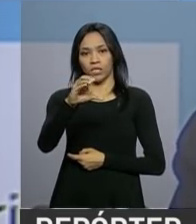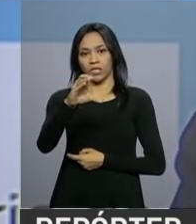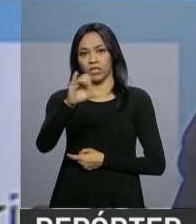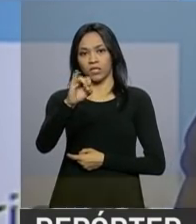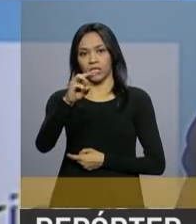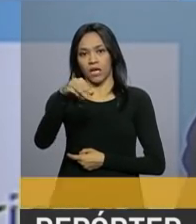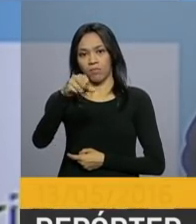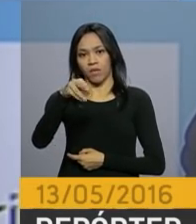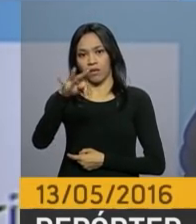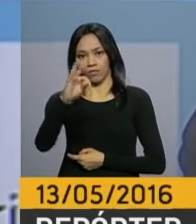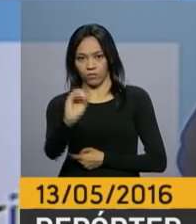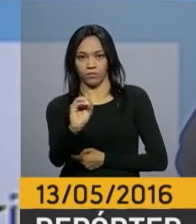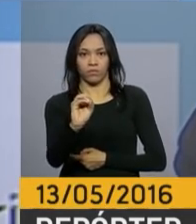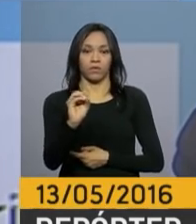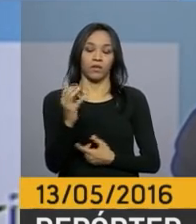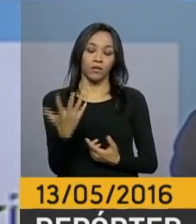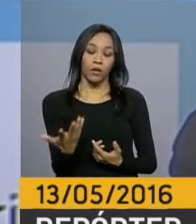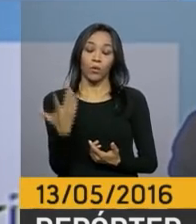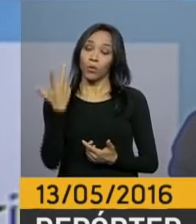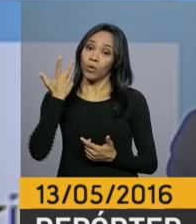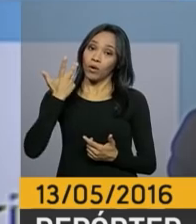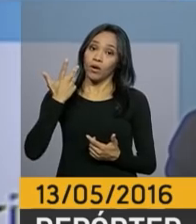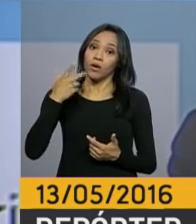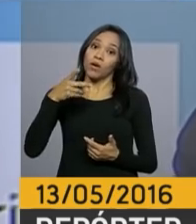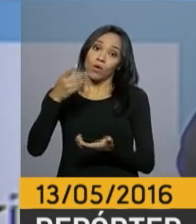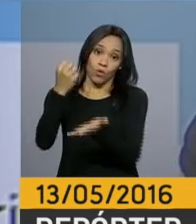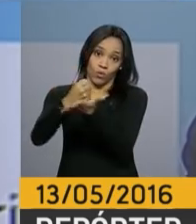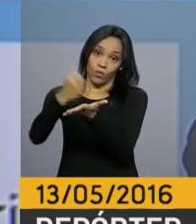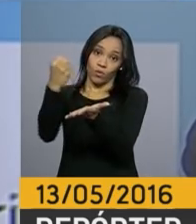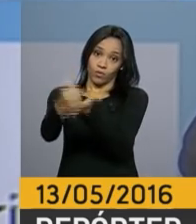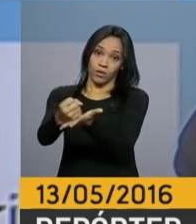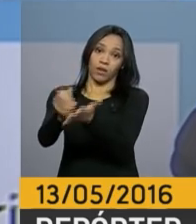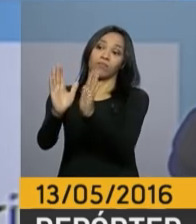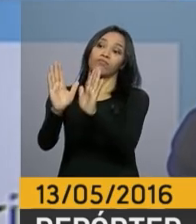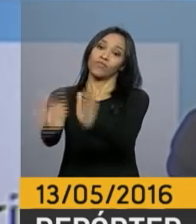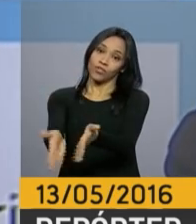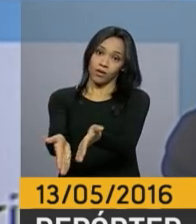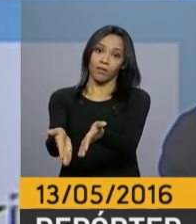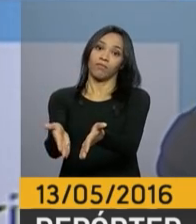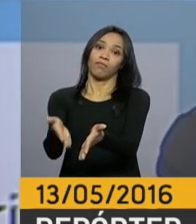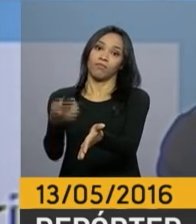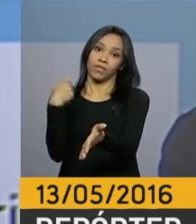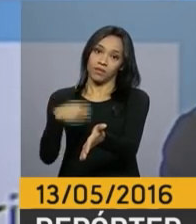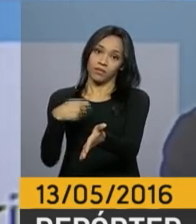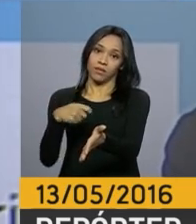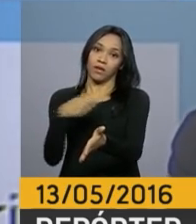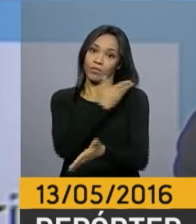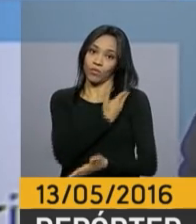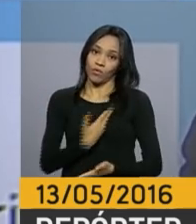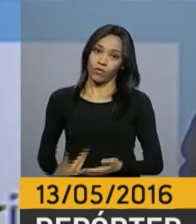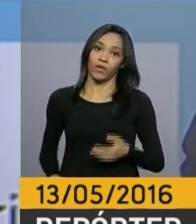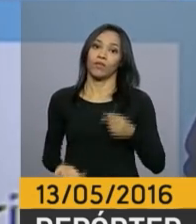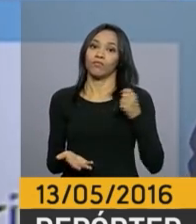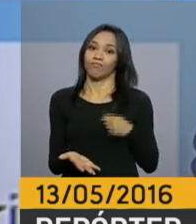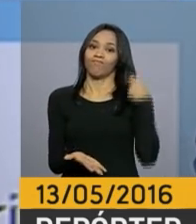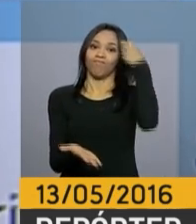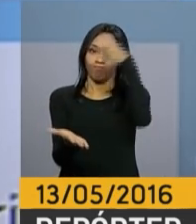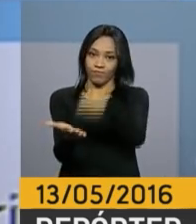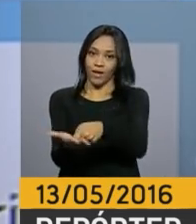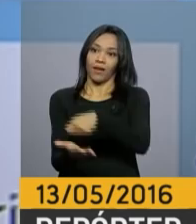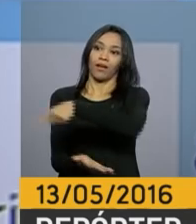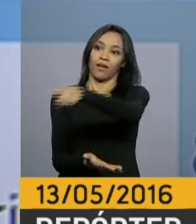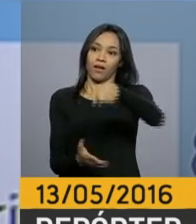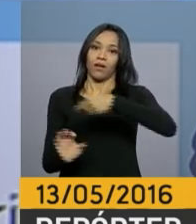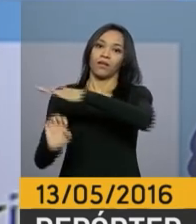é que os serviços estão contratualizados né Nós temos obrigações contratuais a cumprir